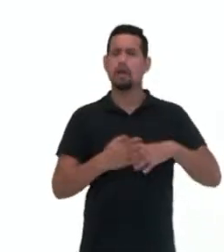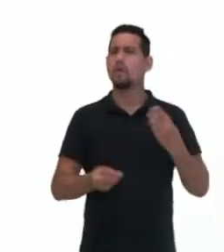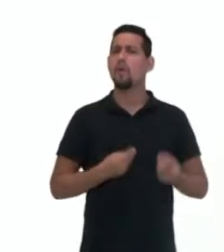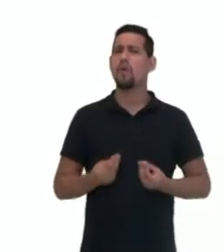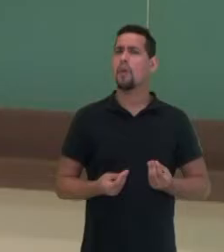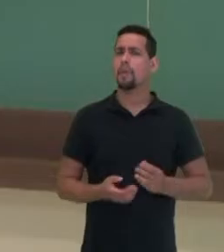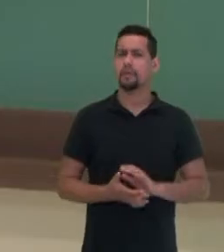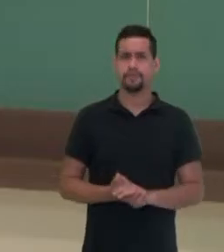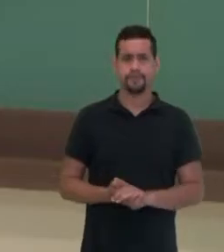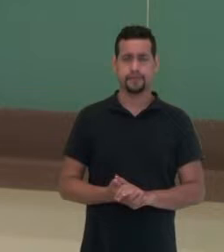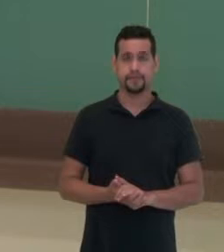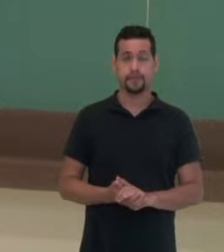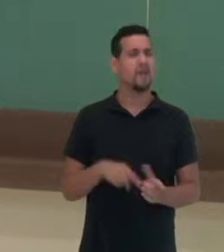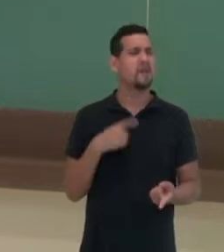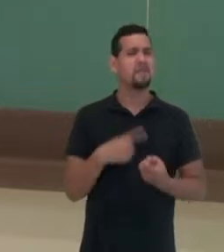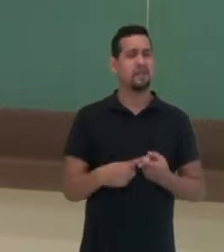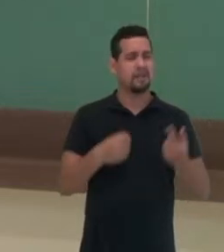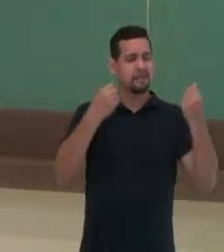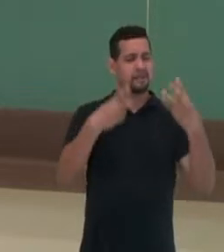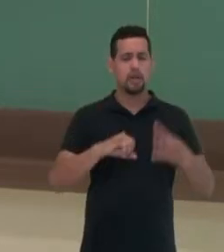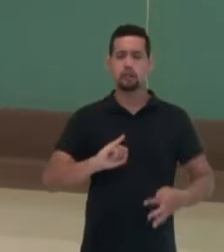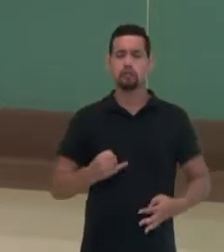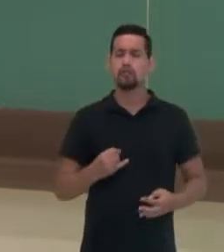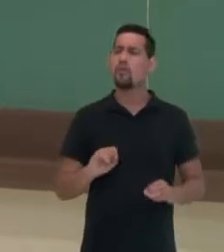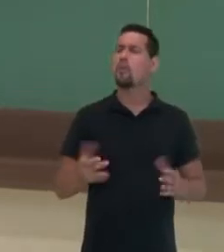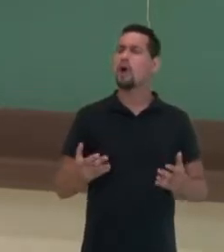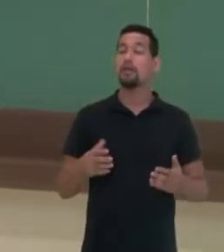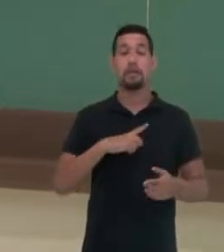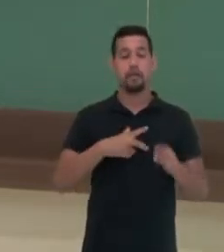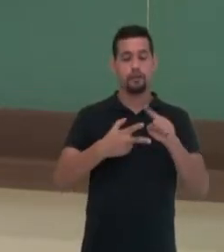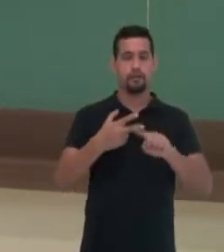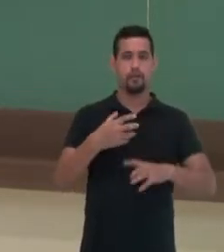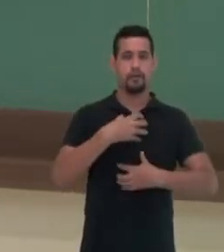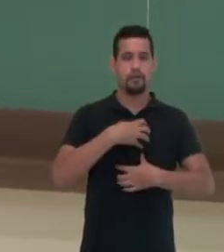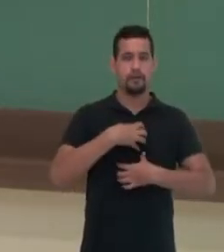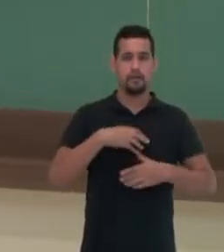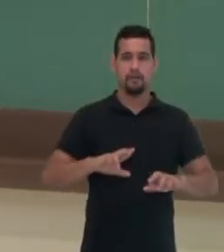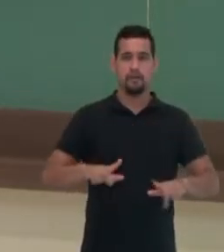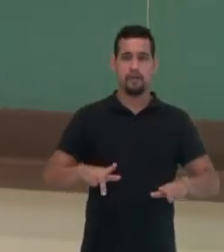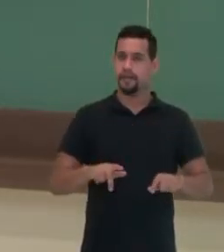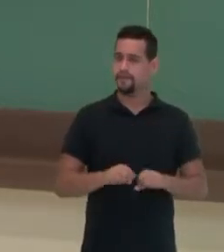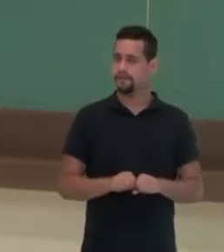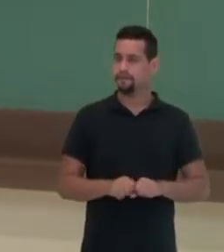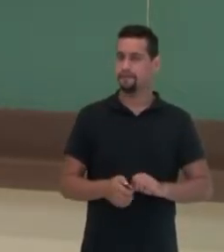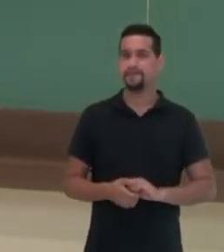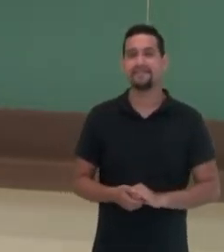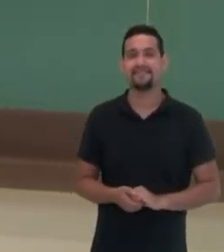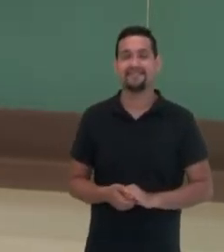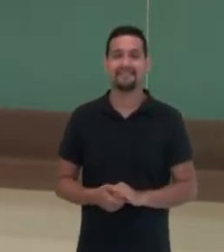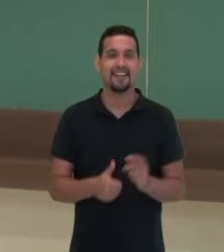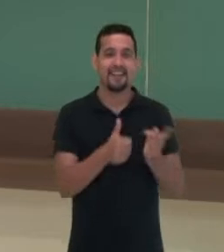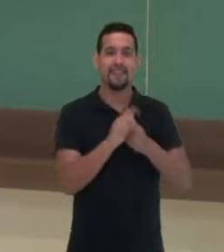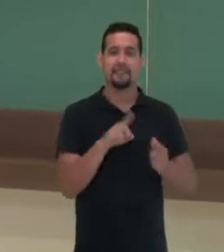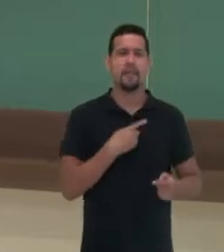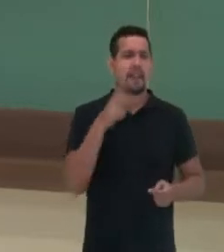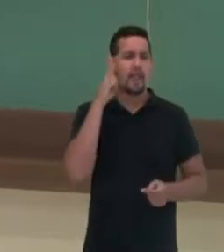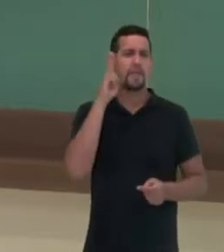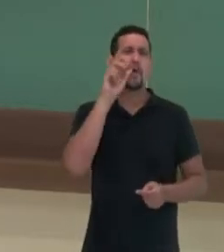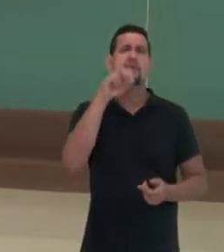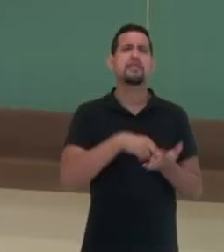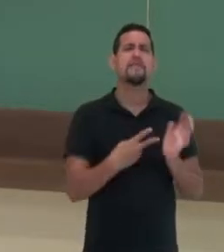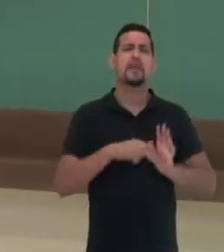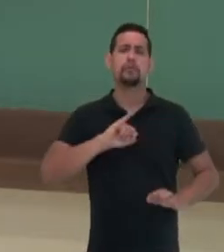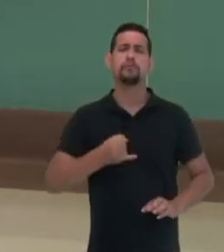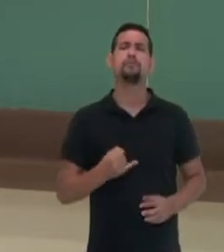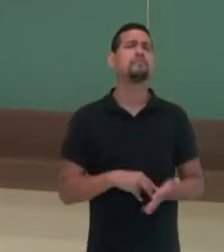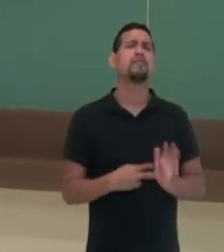financeira. Por que a gente fala que juros são esses? Nós temos dois tipos. Respira aí. Primeiro vamos lembrar o que é juro. Então